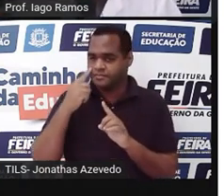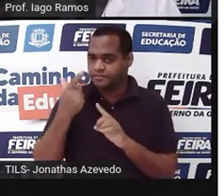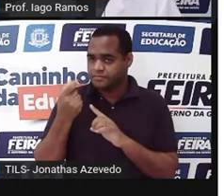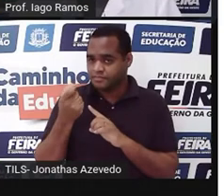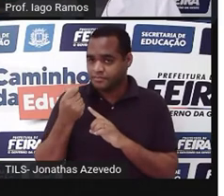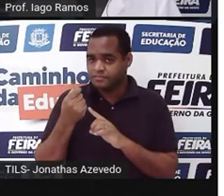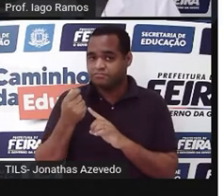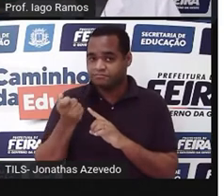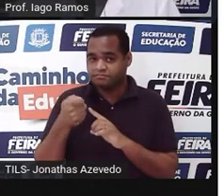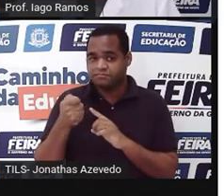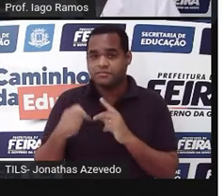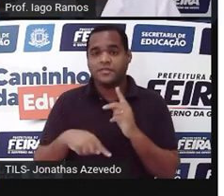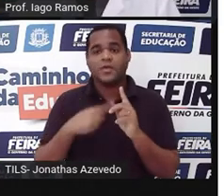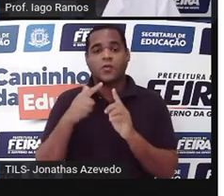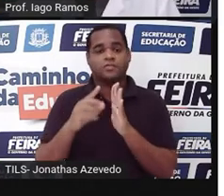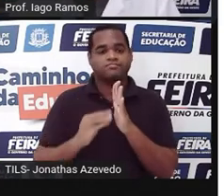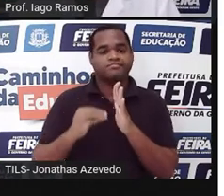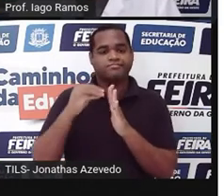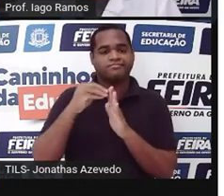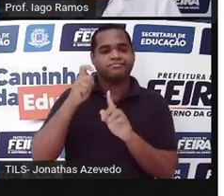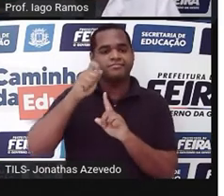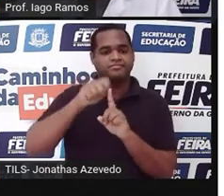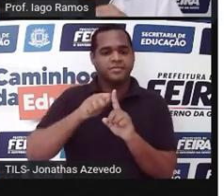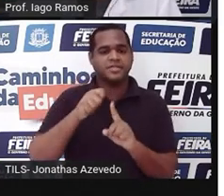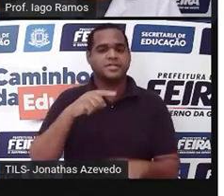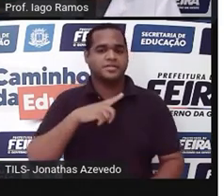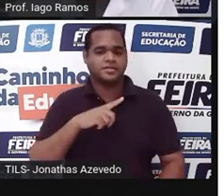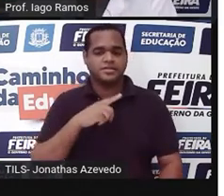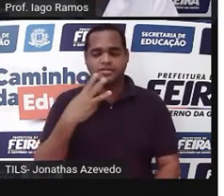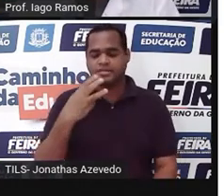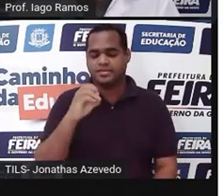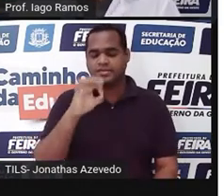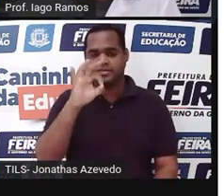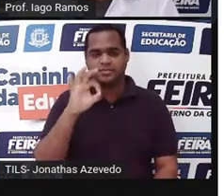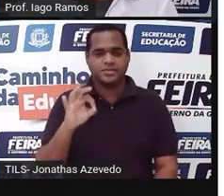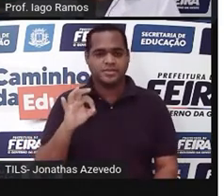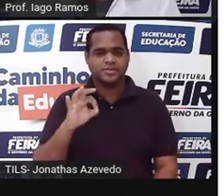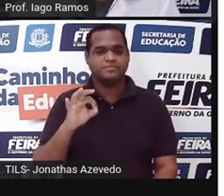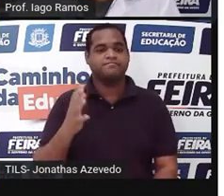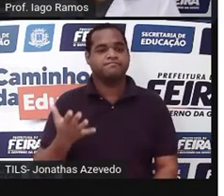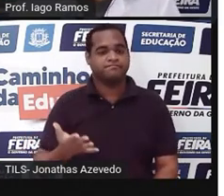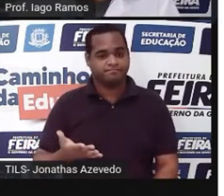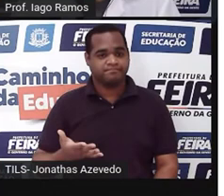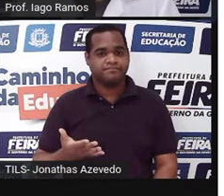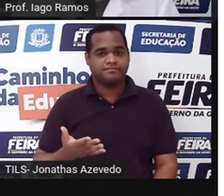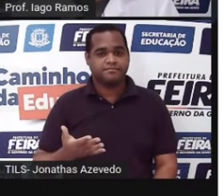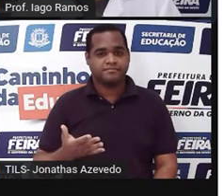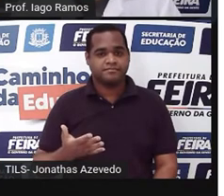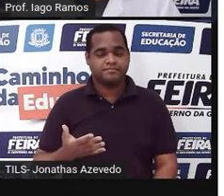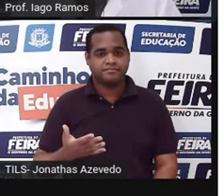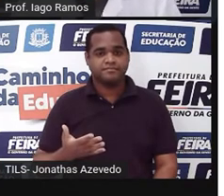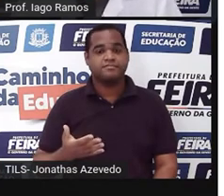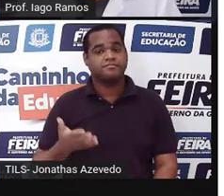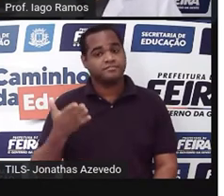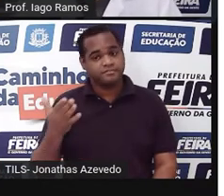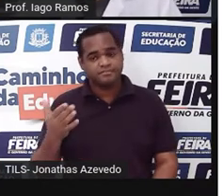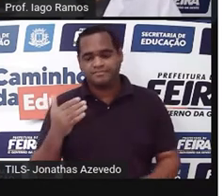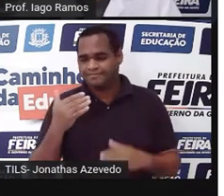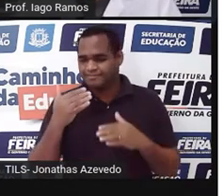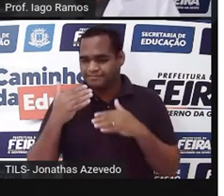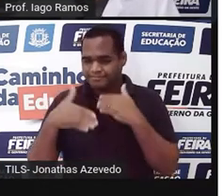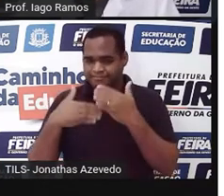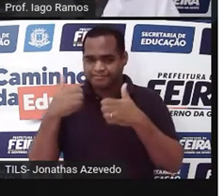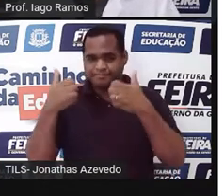o produto sofreu mais um acréscimo de trinta por cento ponto Bora entender esse aqui depois